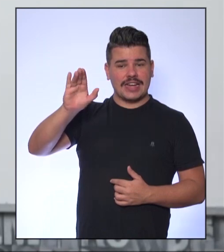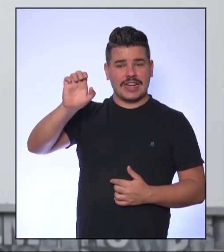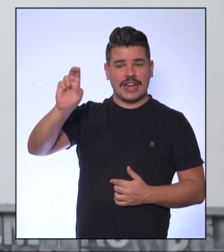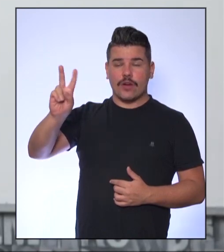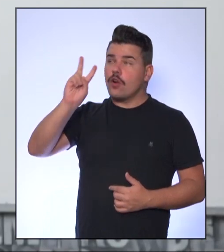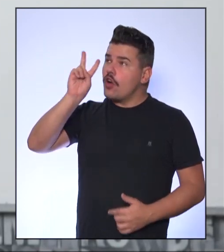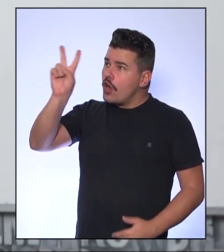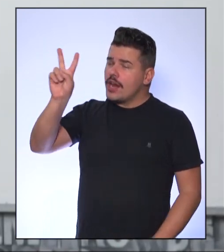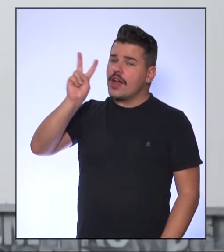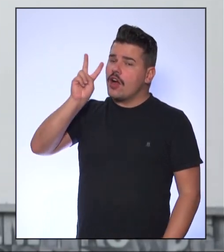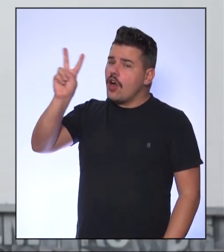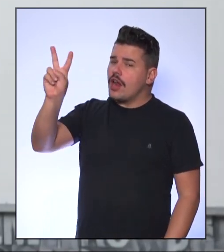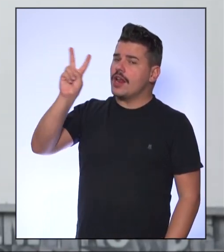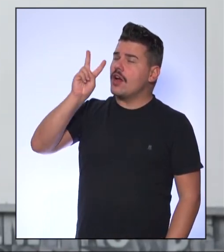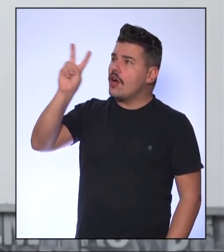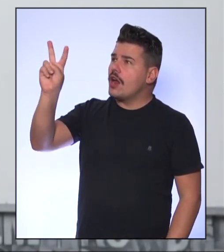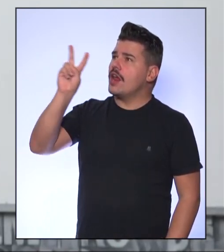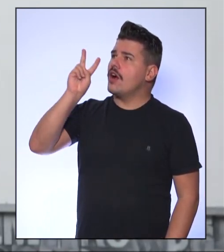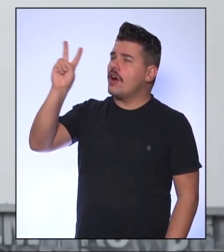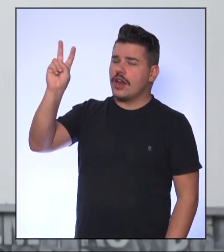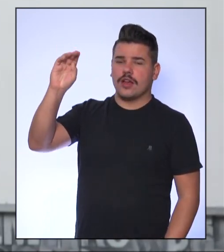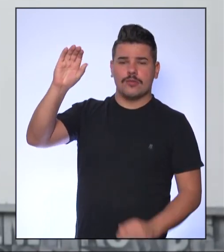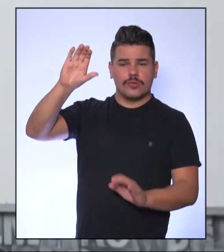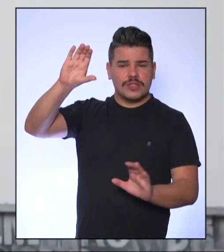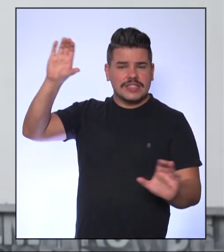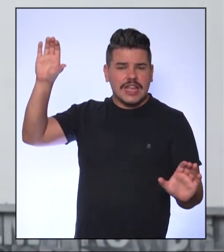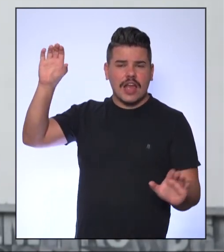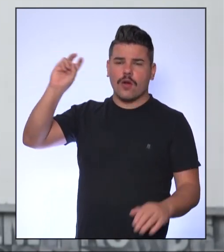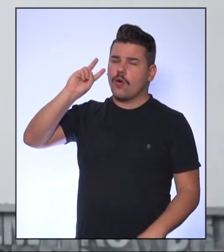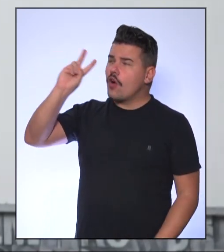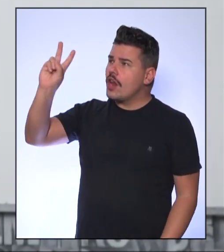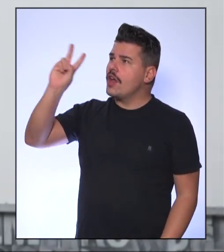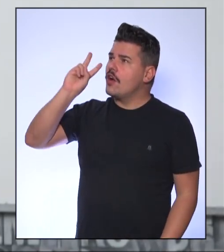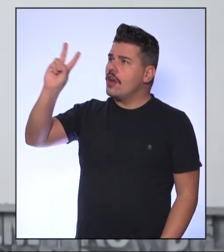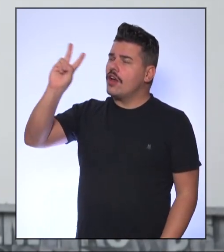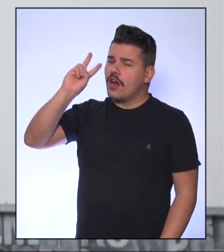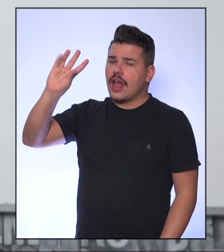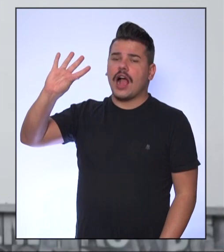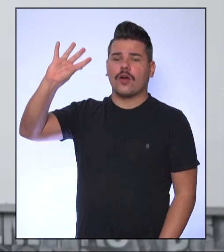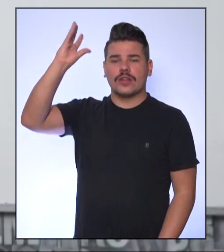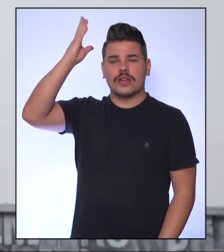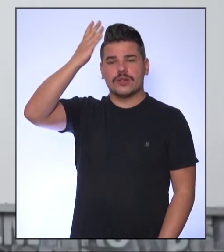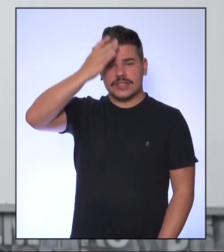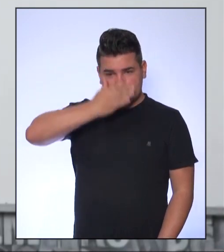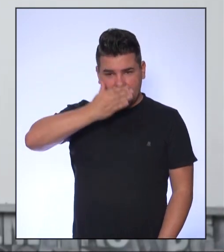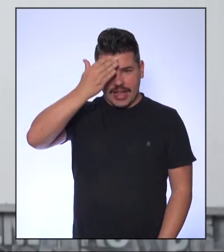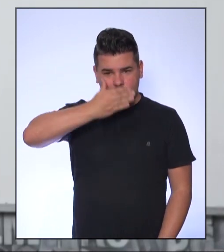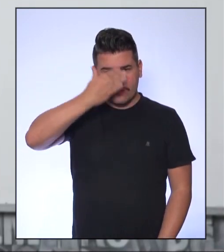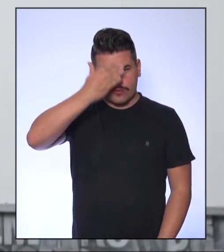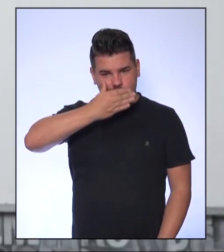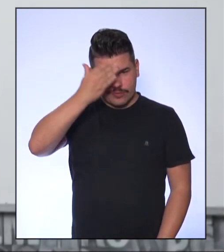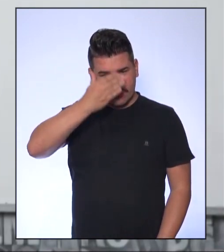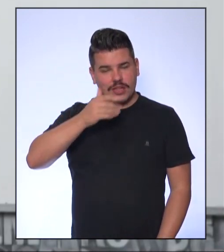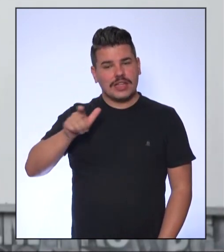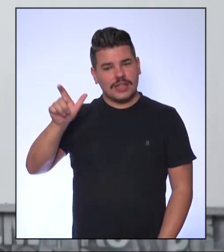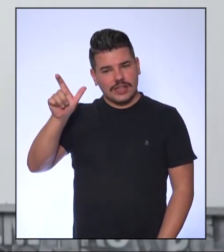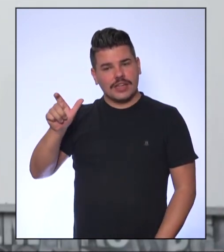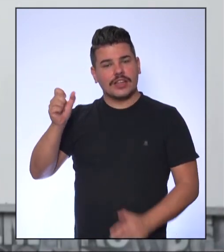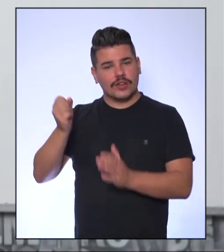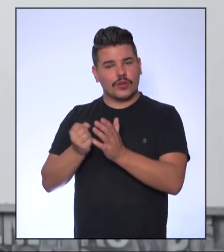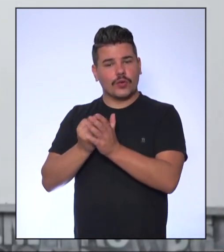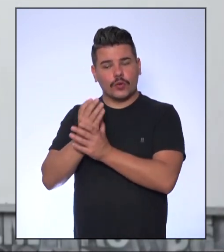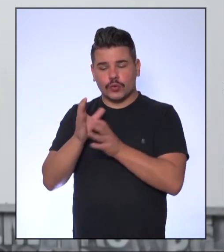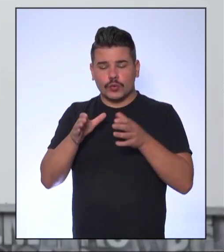relatos. Eu vou chegar à conclusão de que, na verdade, a teoria geocêntrica criada pela Igreja é